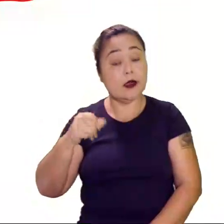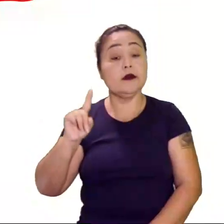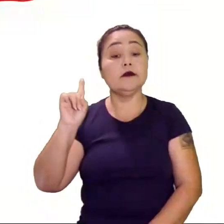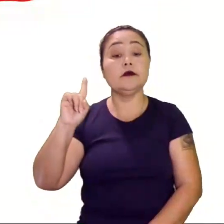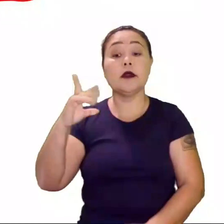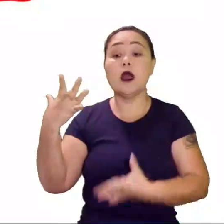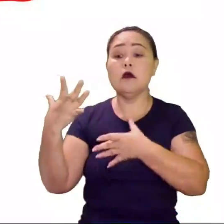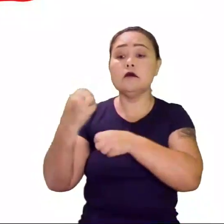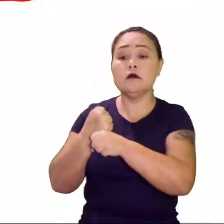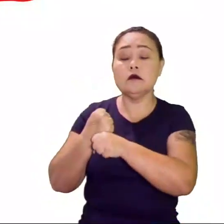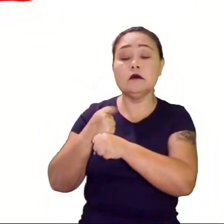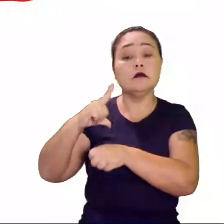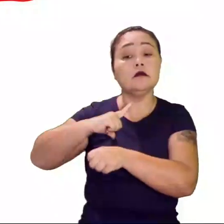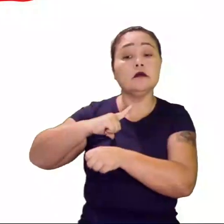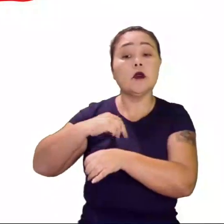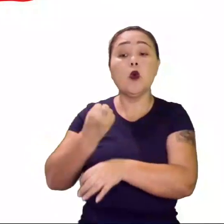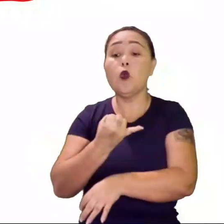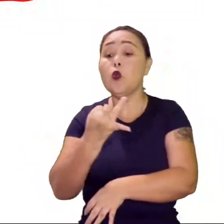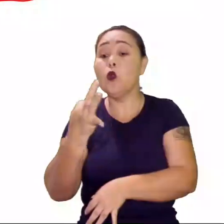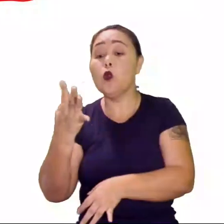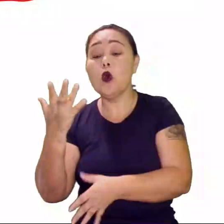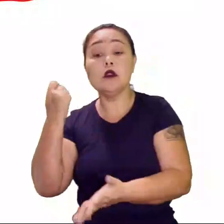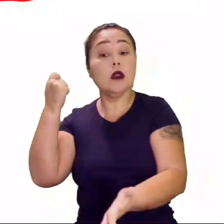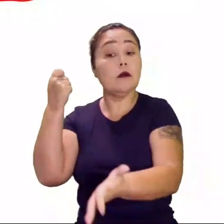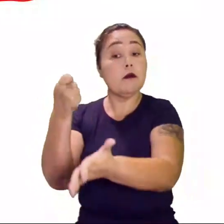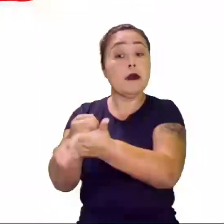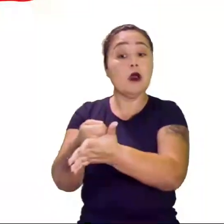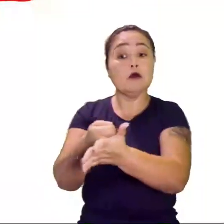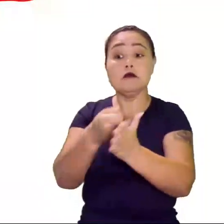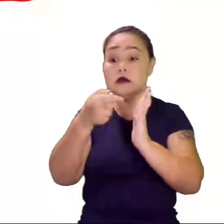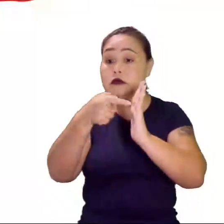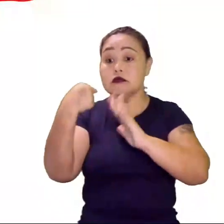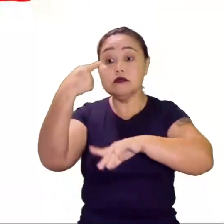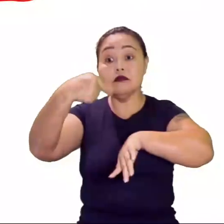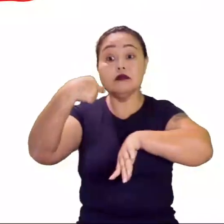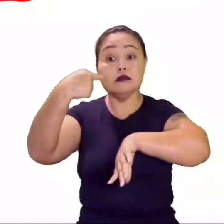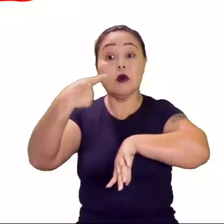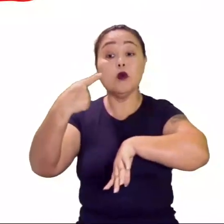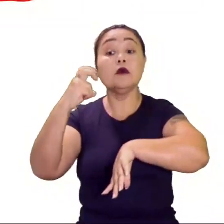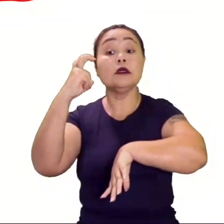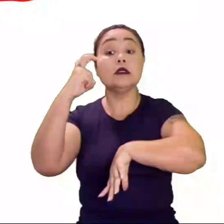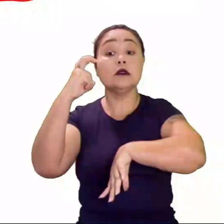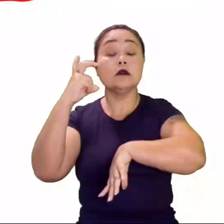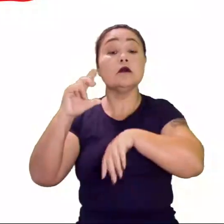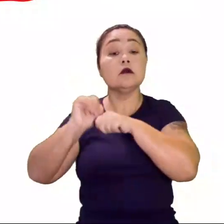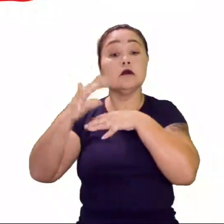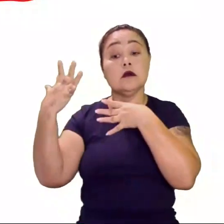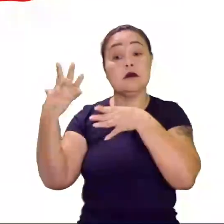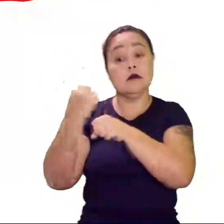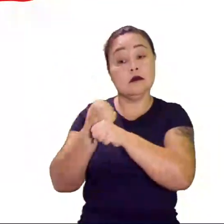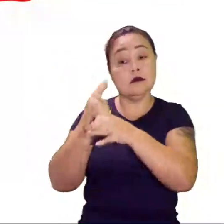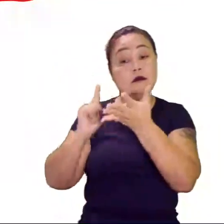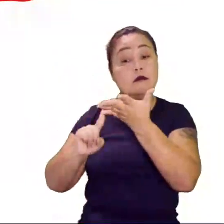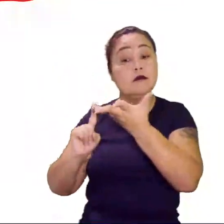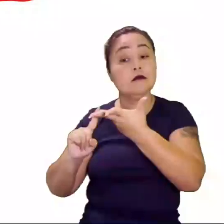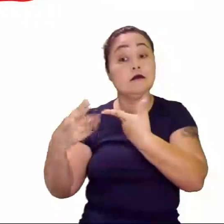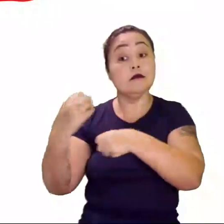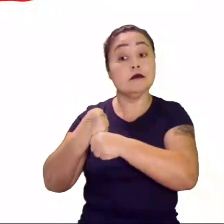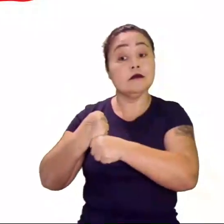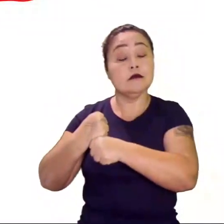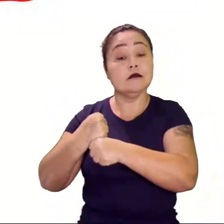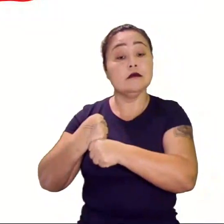quero a soma, não quero? Porque eu quero saber quanto ele gastou nesse período todo. Então, eu preciso somar essa galera toda